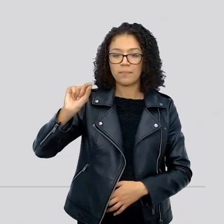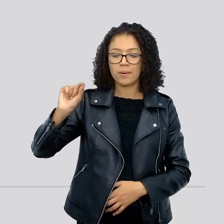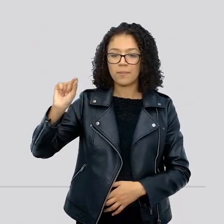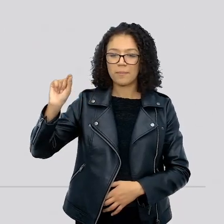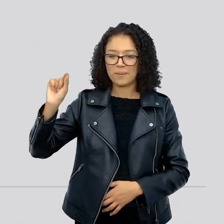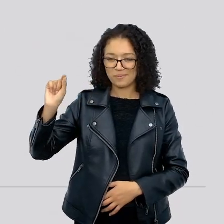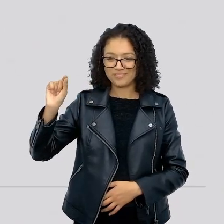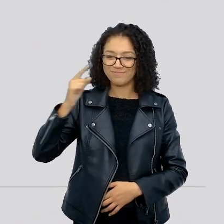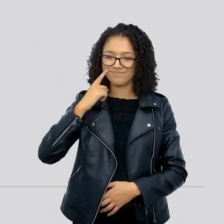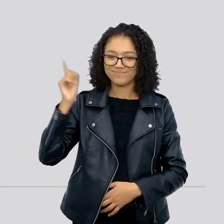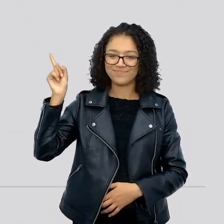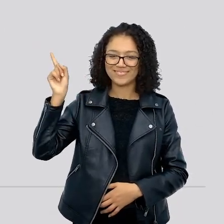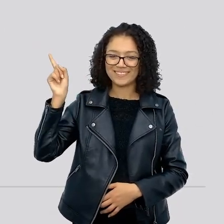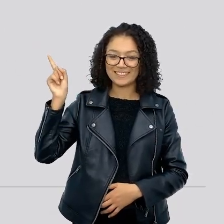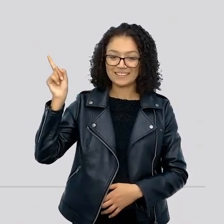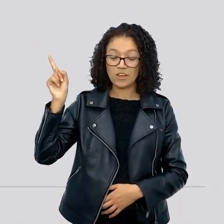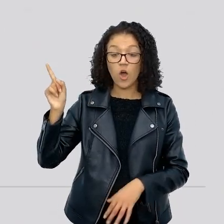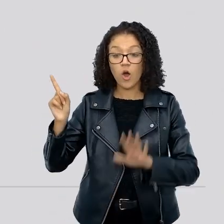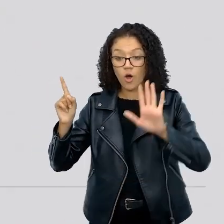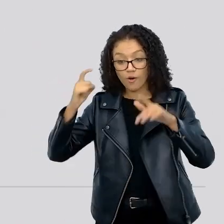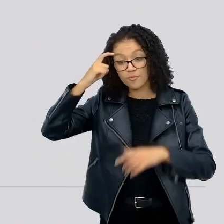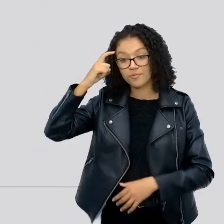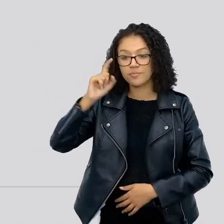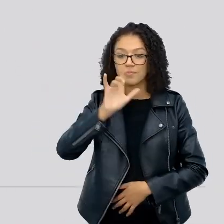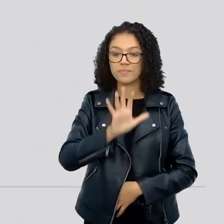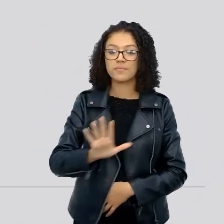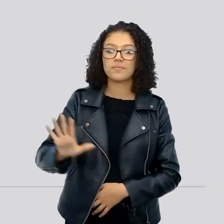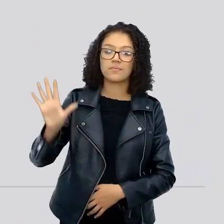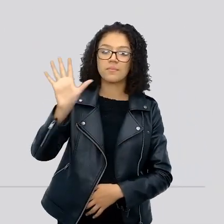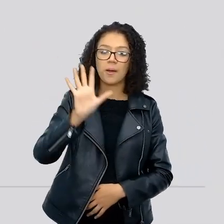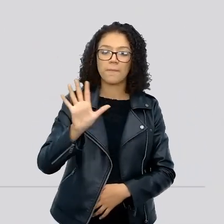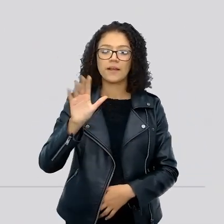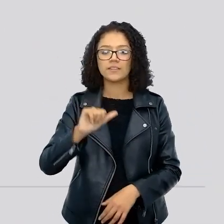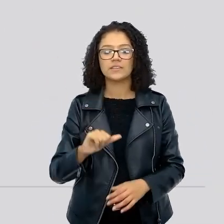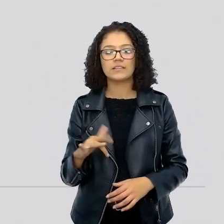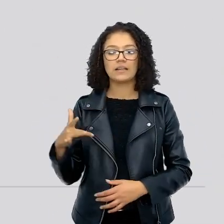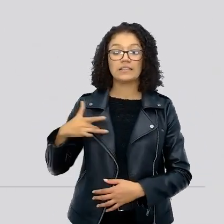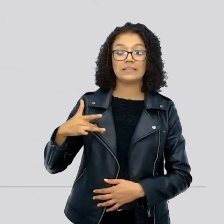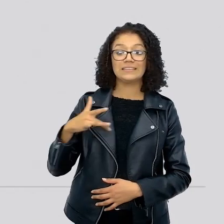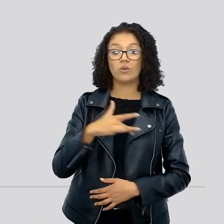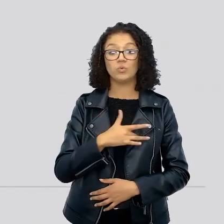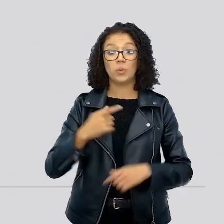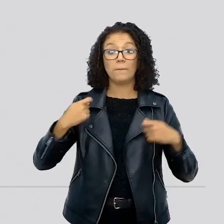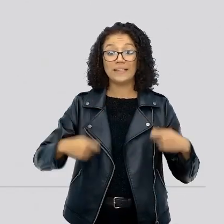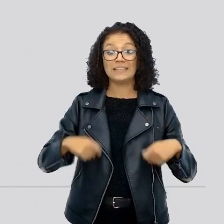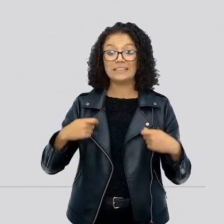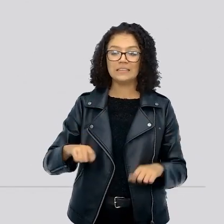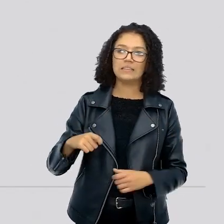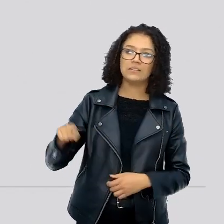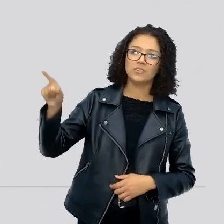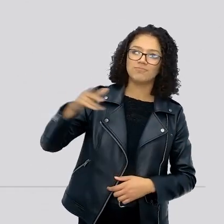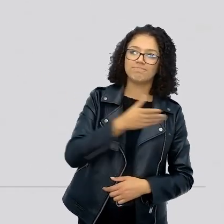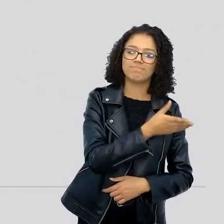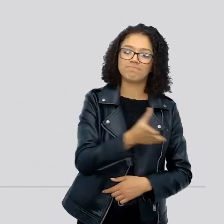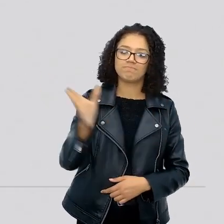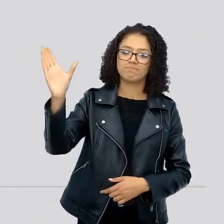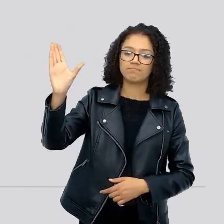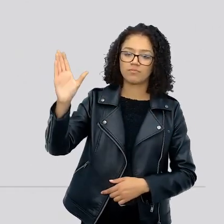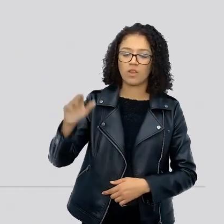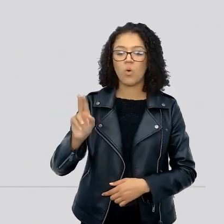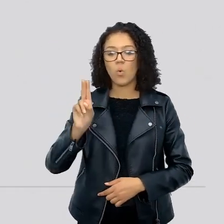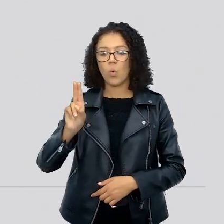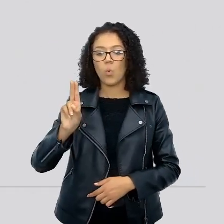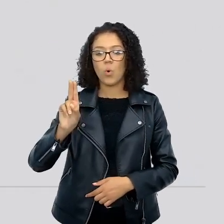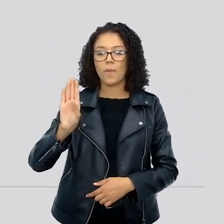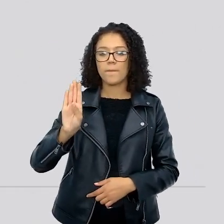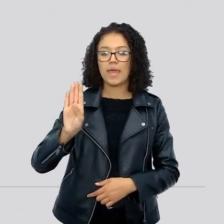ligados, na verdade. Então, vamos pensar que a escola encaminha o caso para a saúde. A saúde, ela tem a UBS,